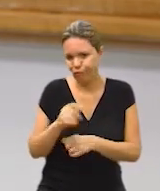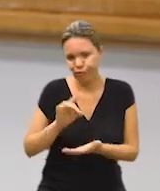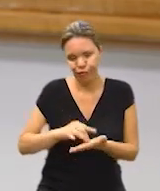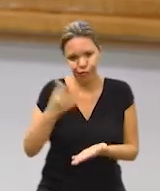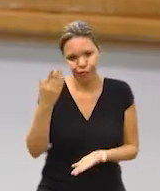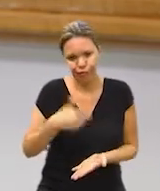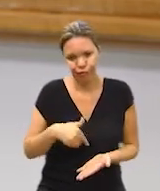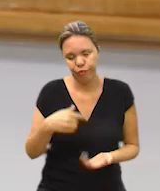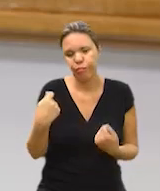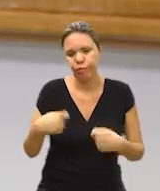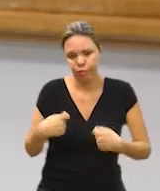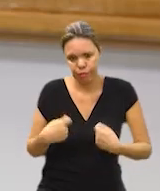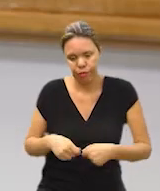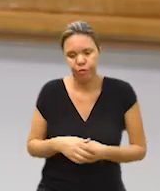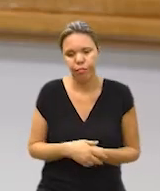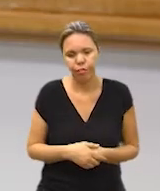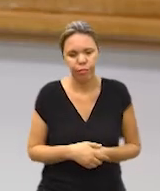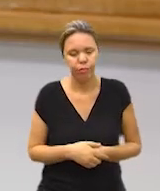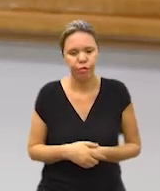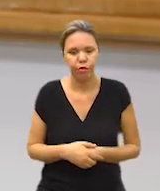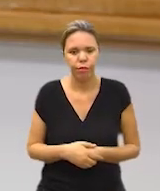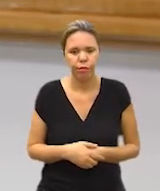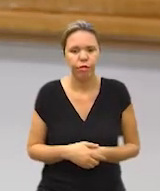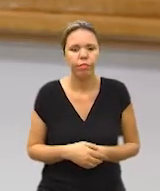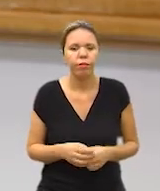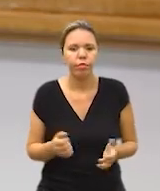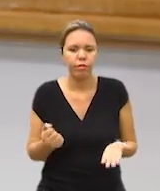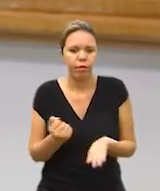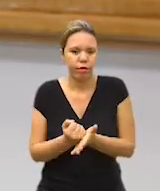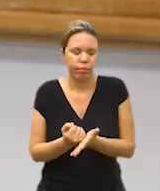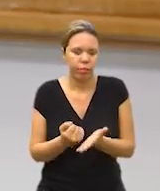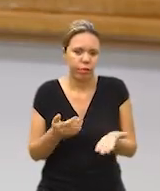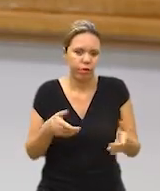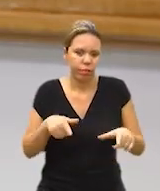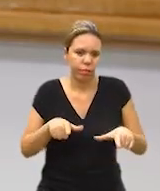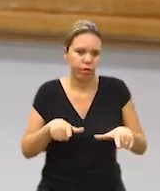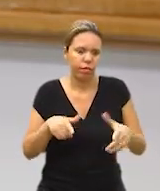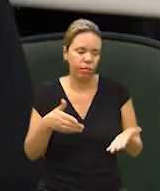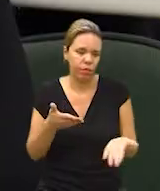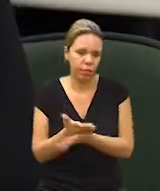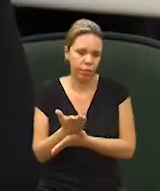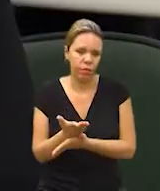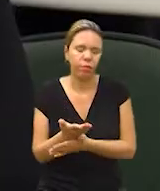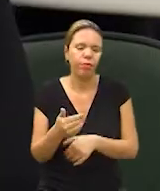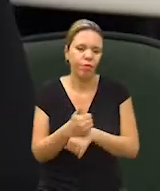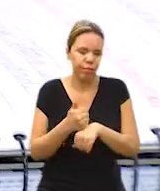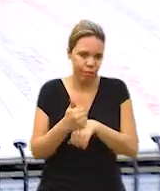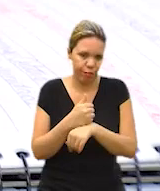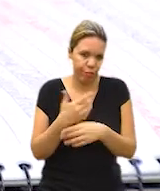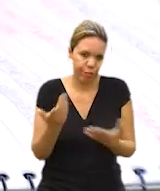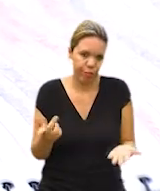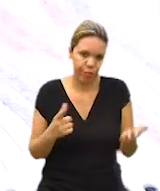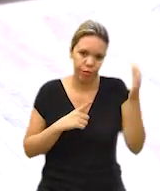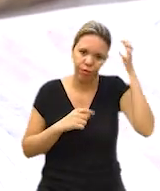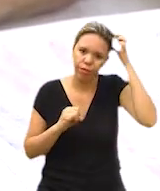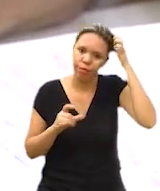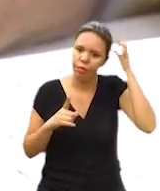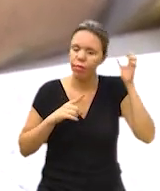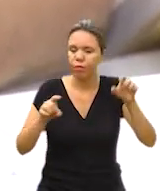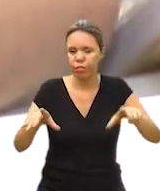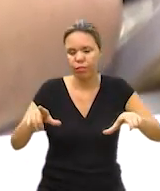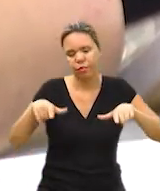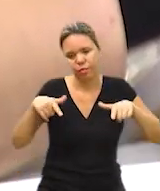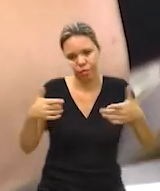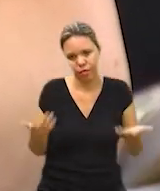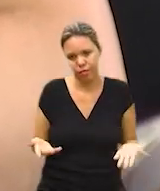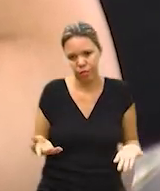né? Precisa da carteira, precisa dessa aprovação para ter uma profissão. Do contrário, é só um título, né?